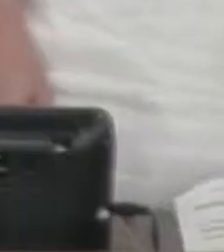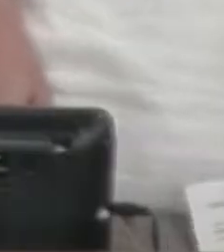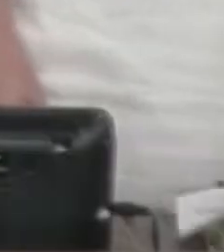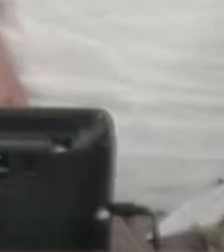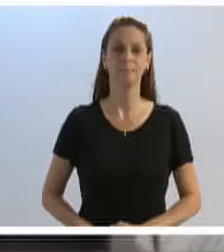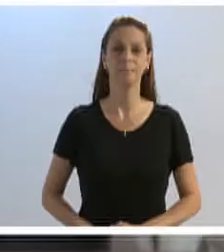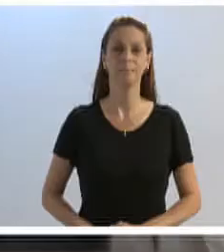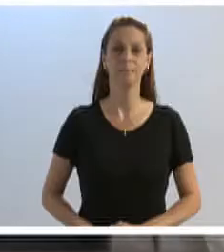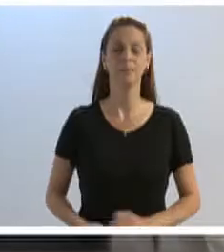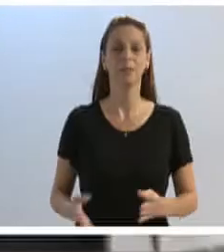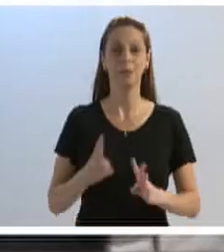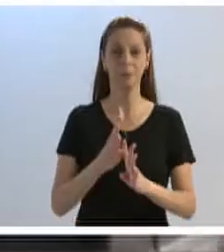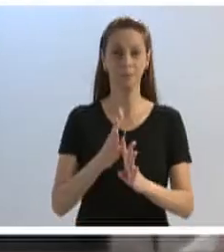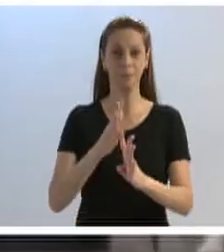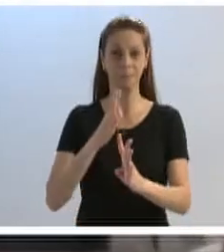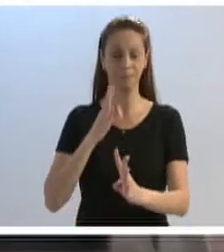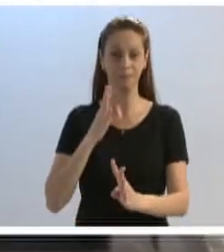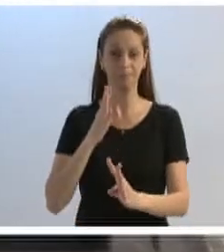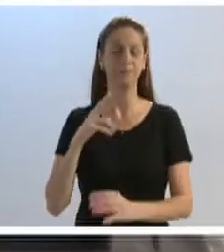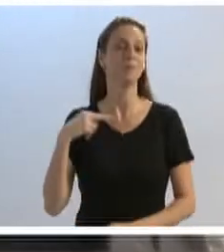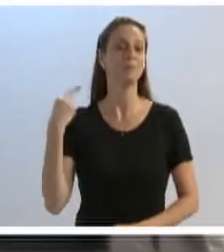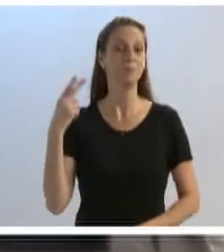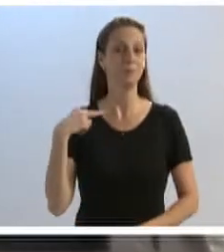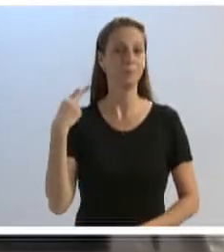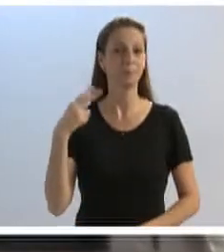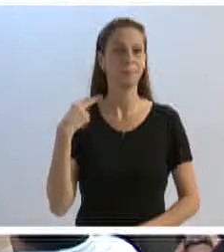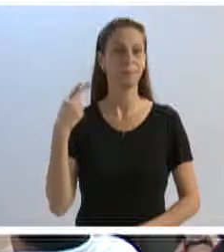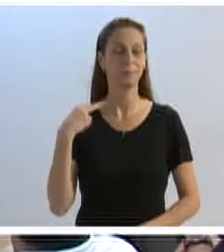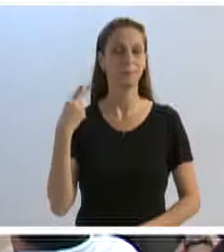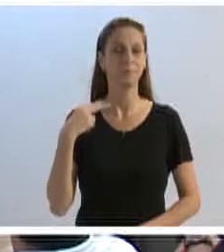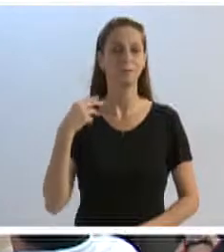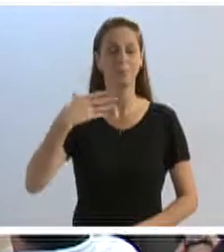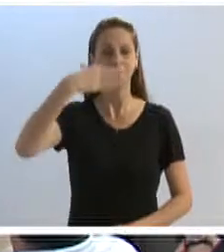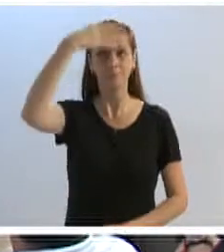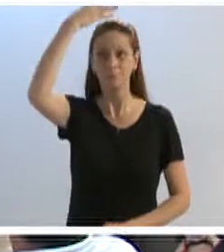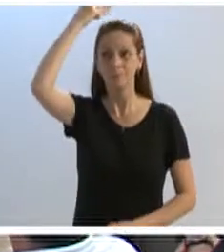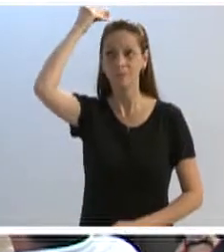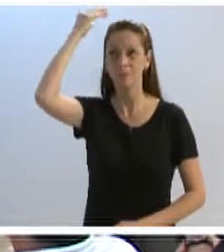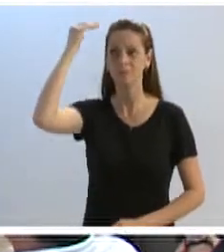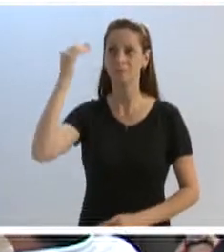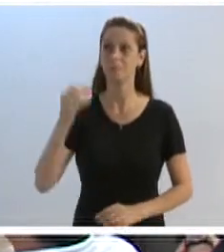Ouço pela ordem, vereador Alexandre Matias.